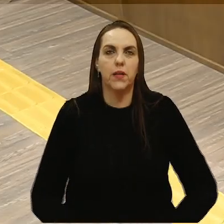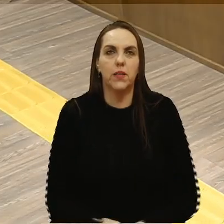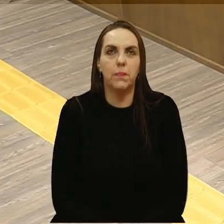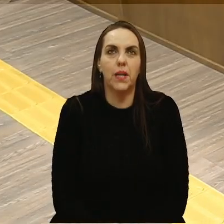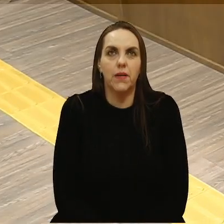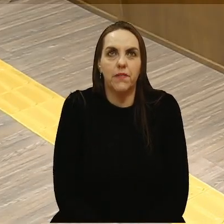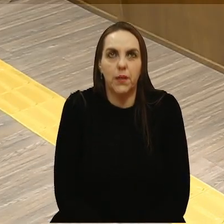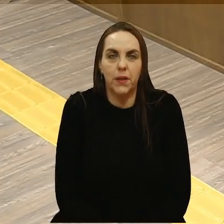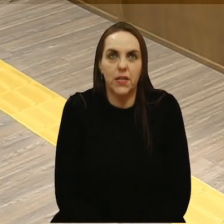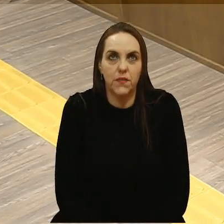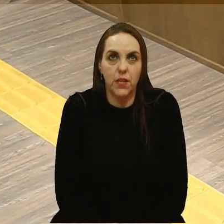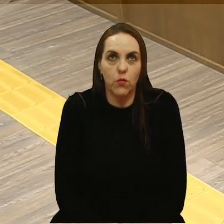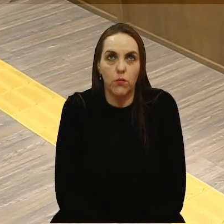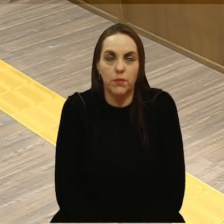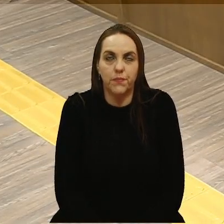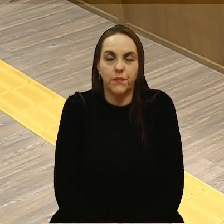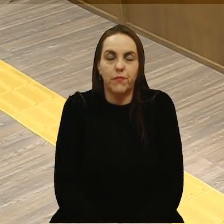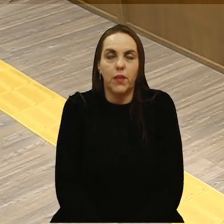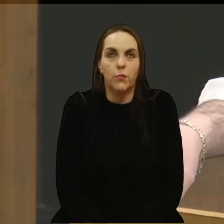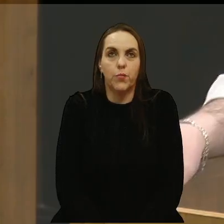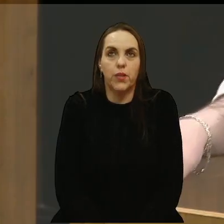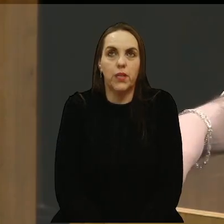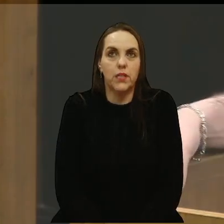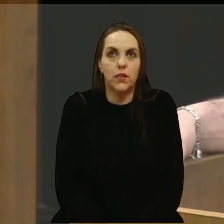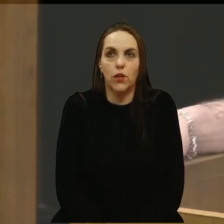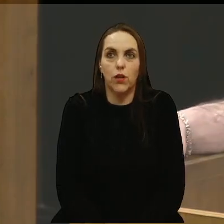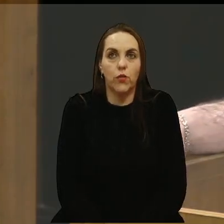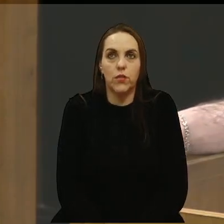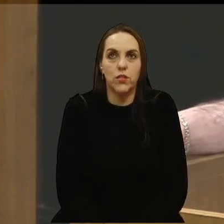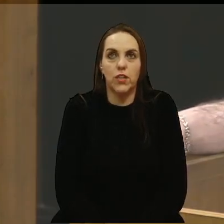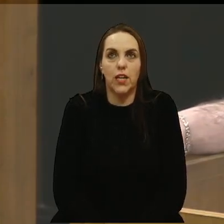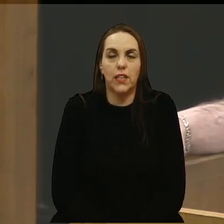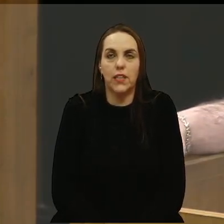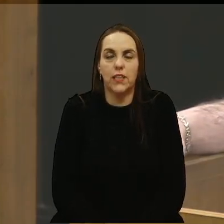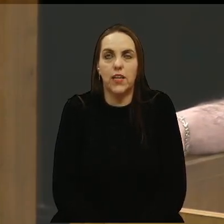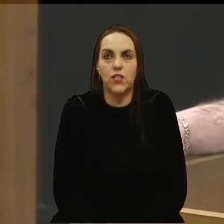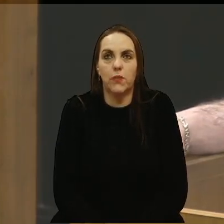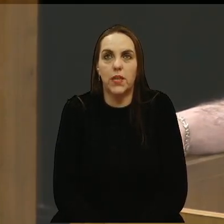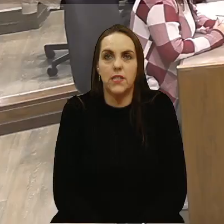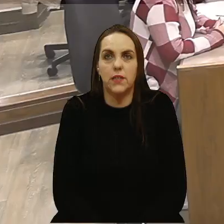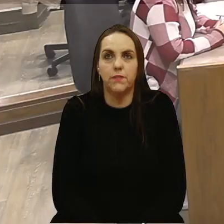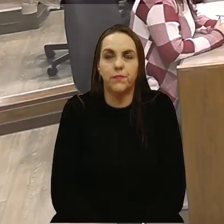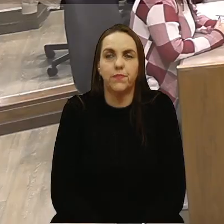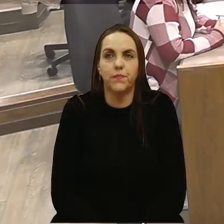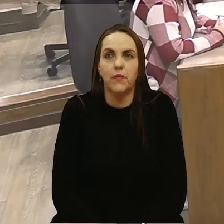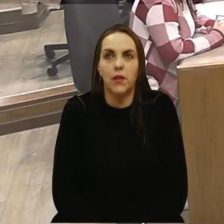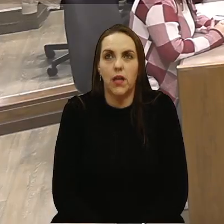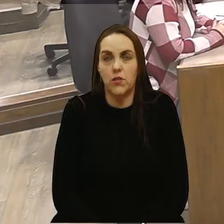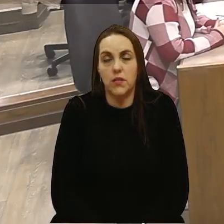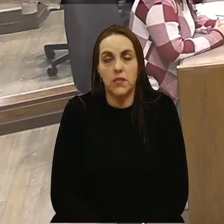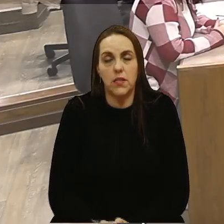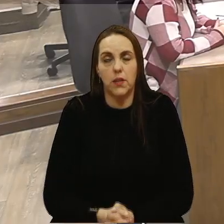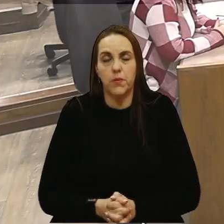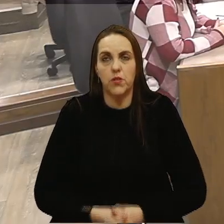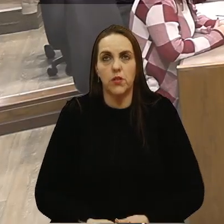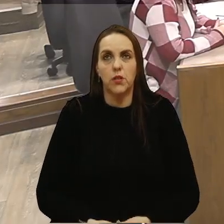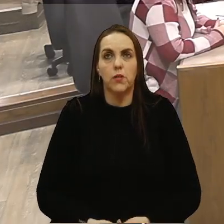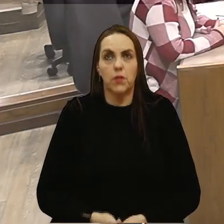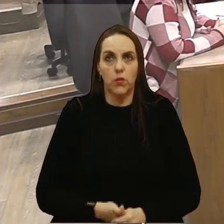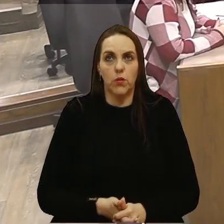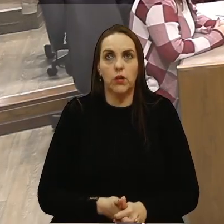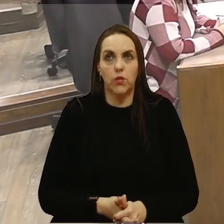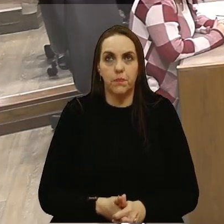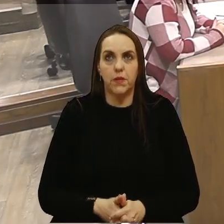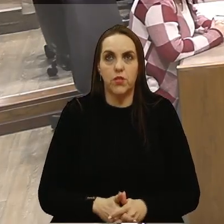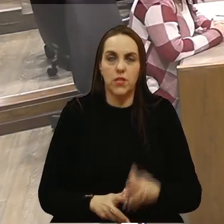Pretendo, vereador. Quem é que me pediu uma parte de imediato? O vereador Caleb. Vereador Bortola, obrigado.